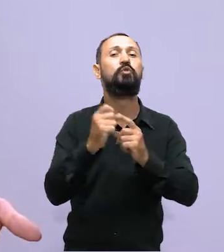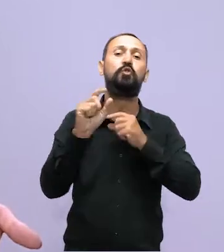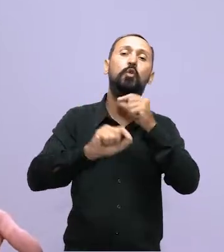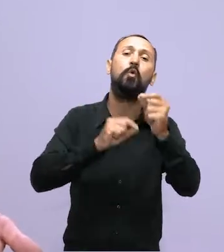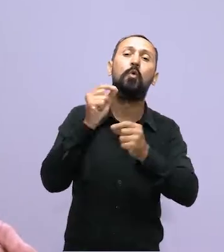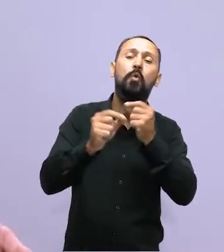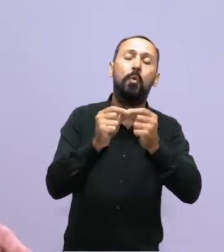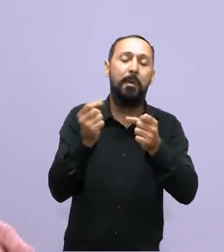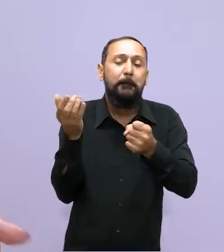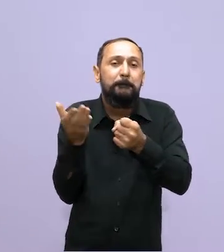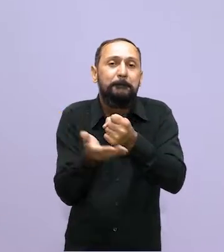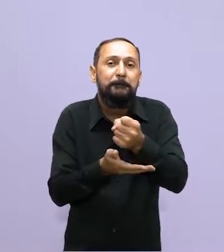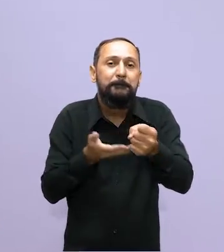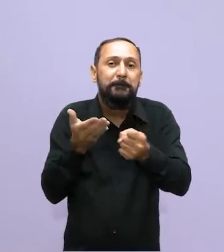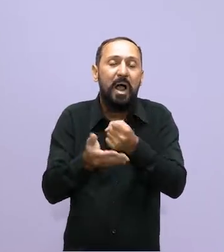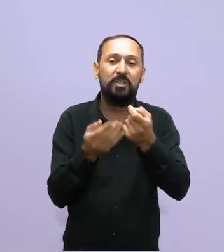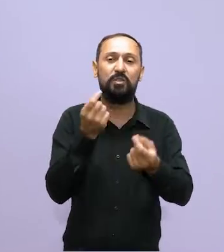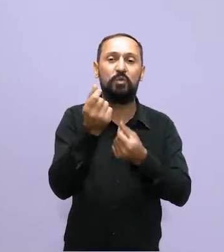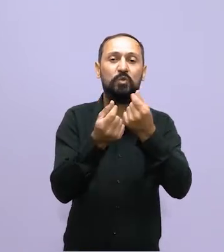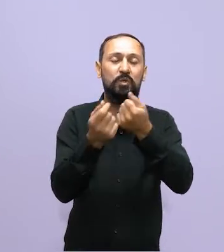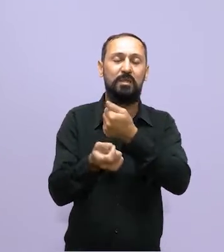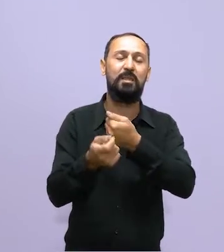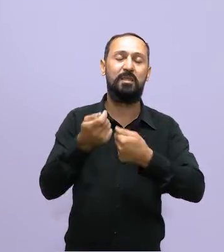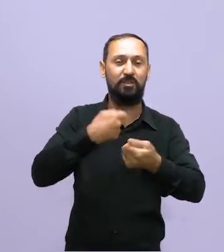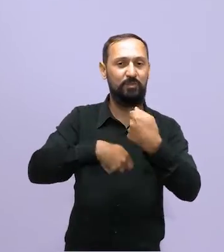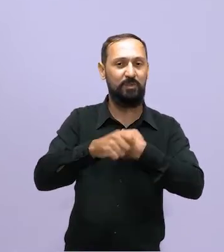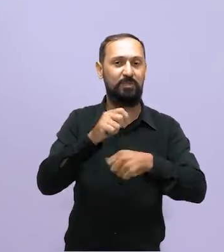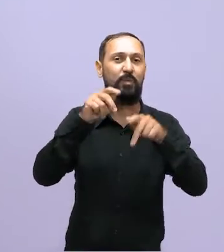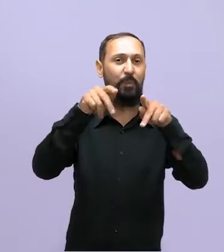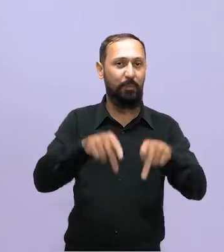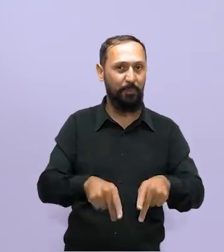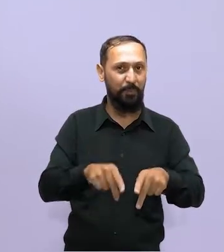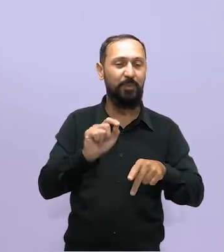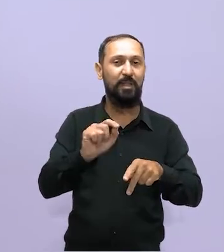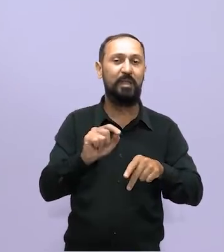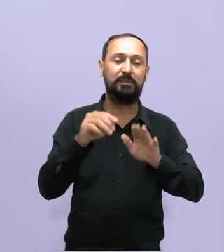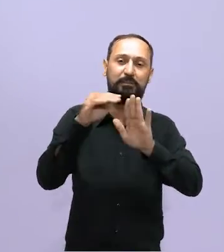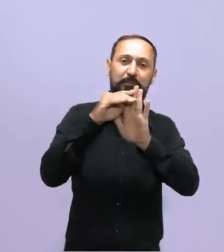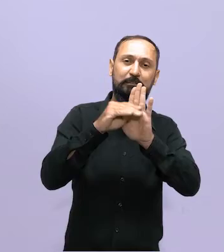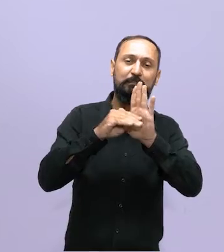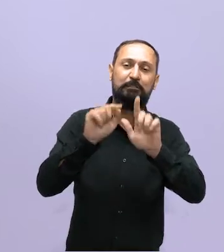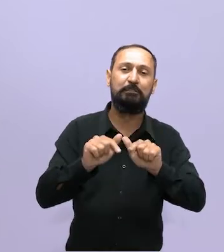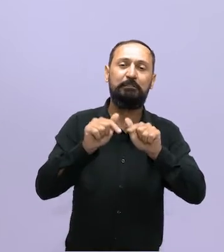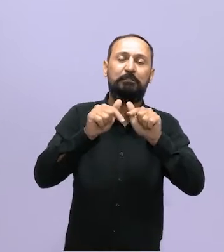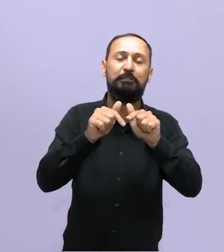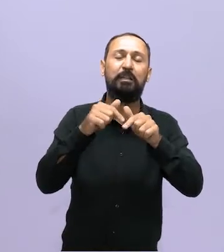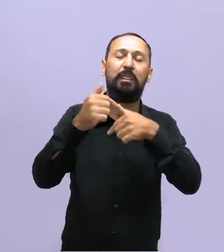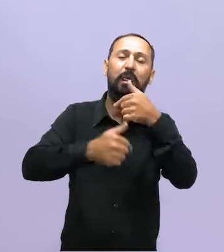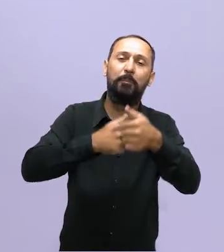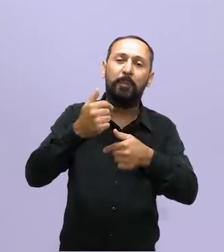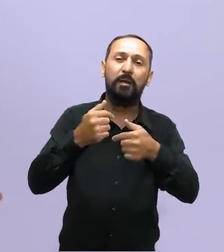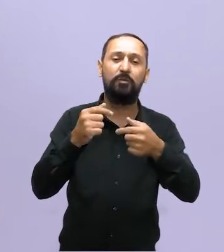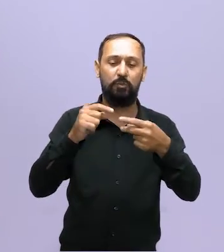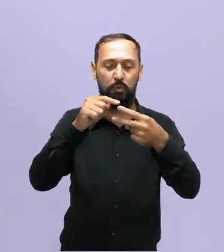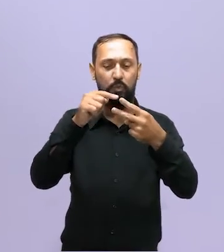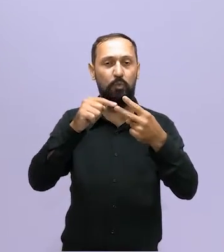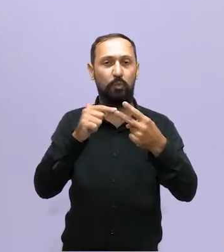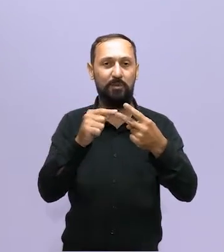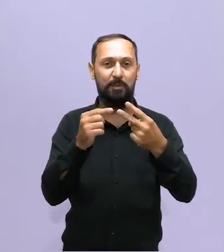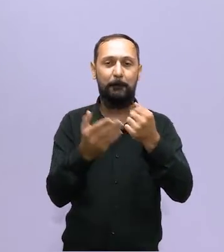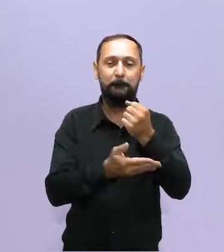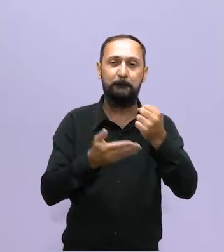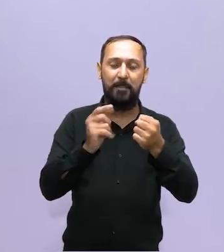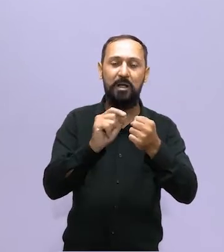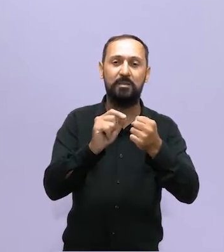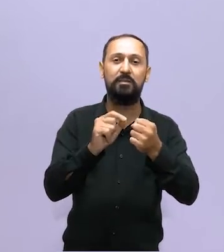um dos mecanismos fundamentais da administração pública. Essas ações geralmente se baseiam em dois pilares: